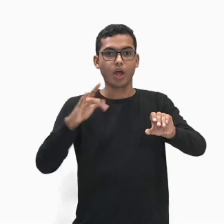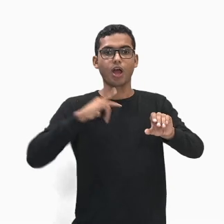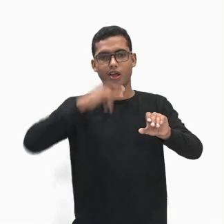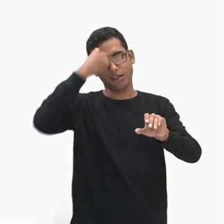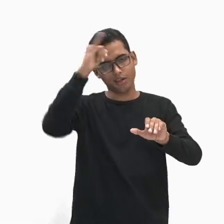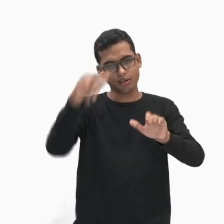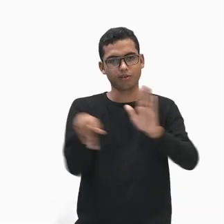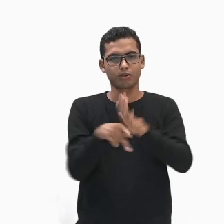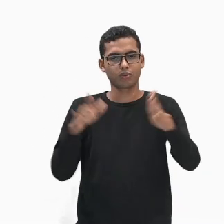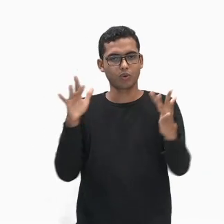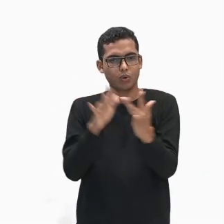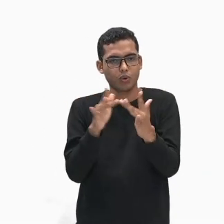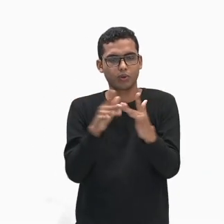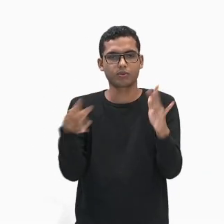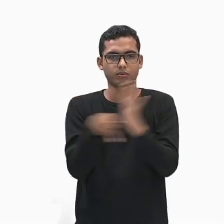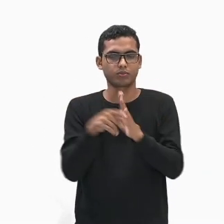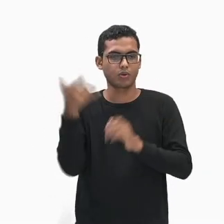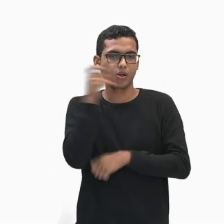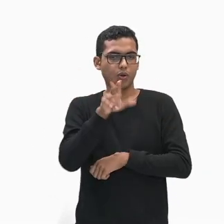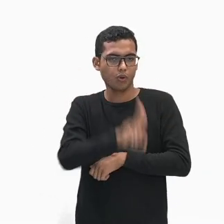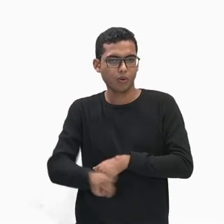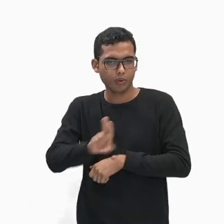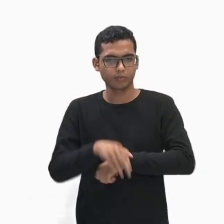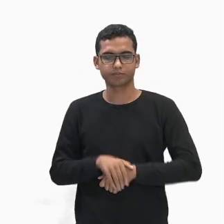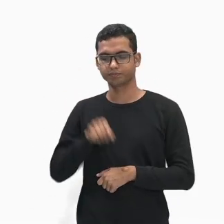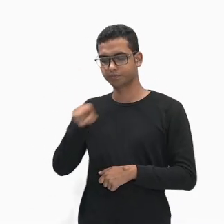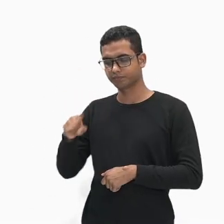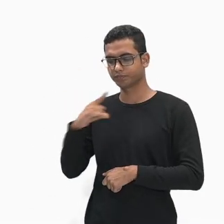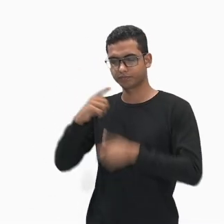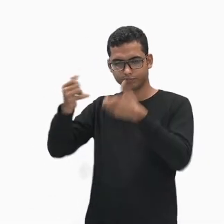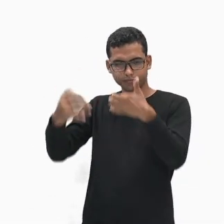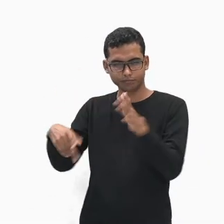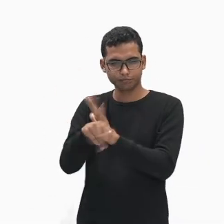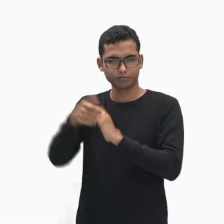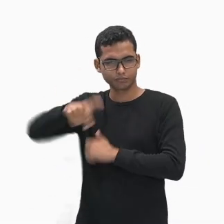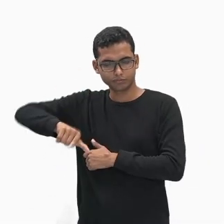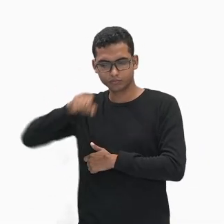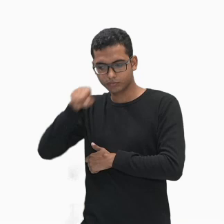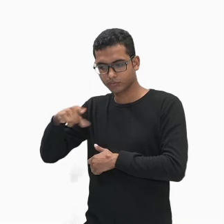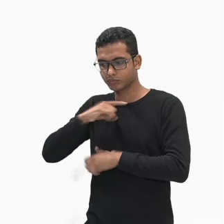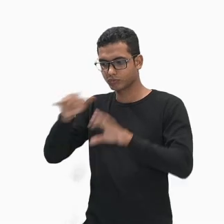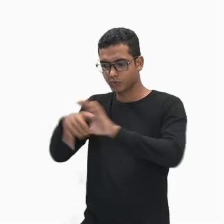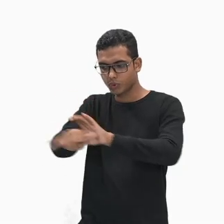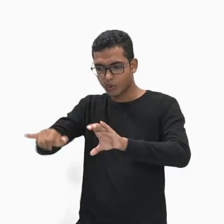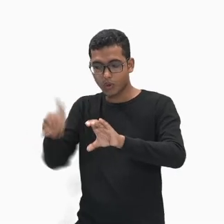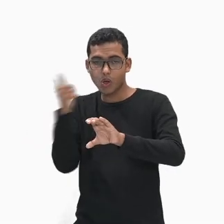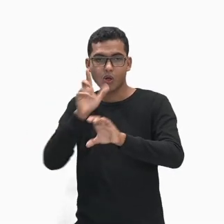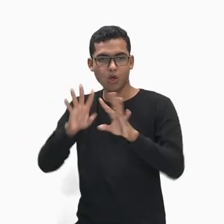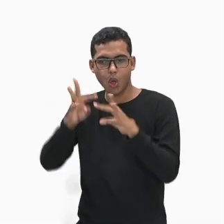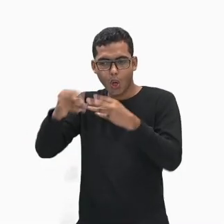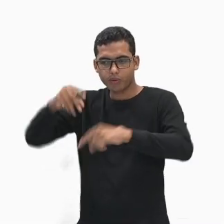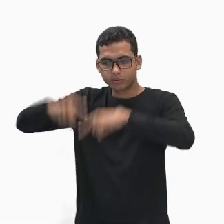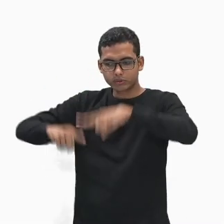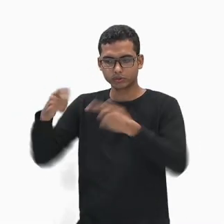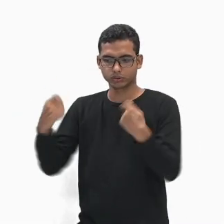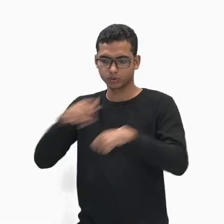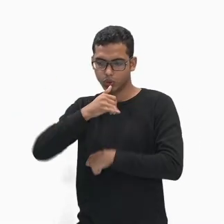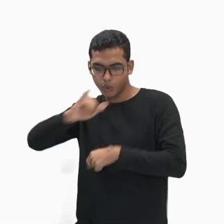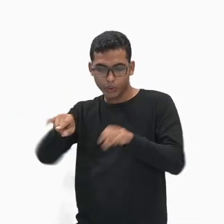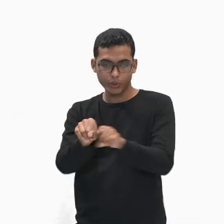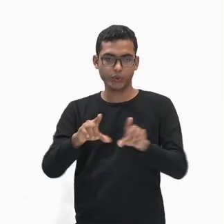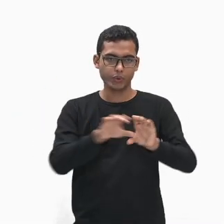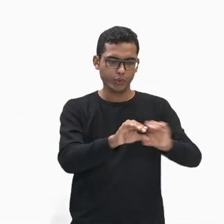para funcionar. Já os isolantes têm como principal função impedir